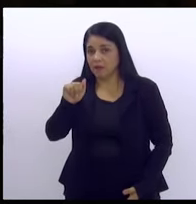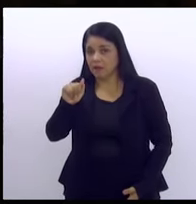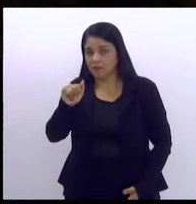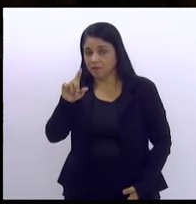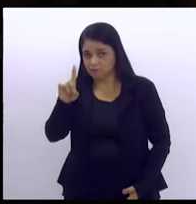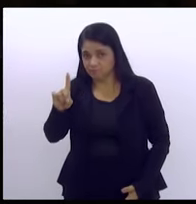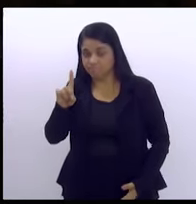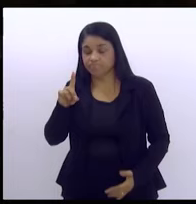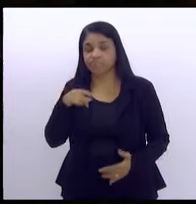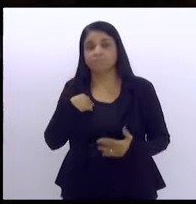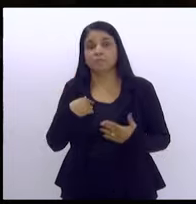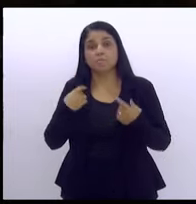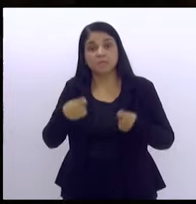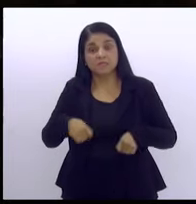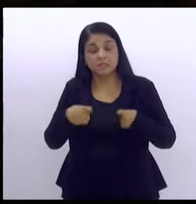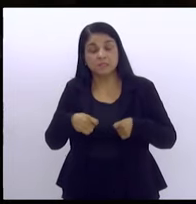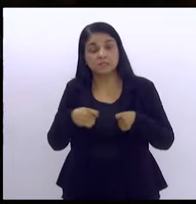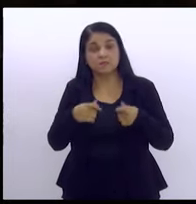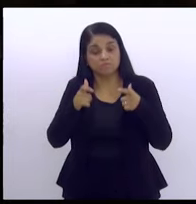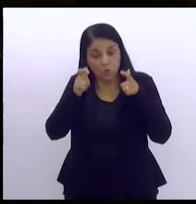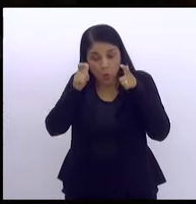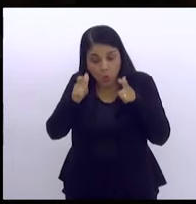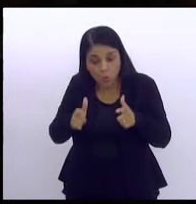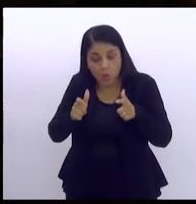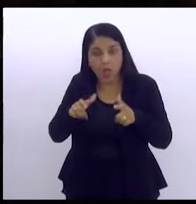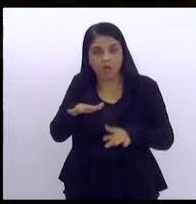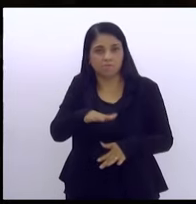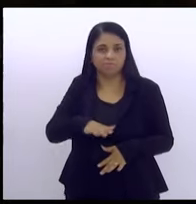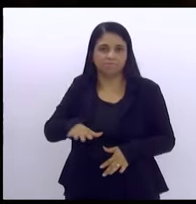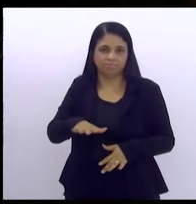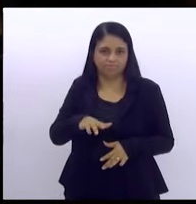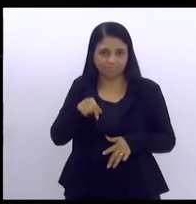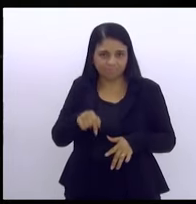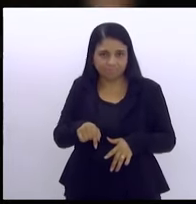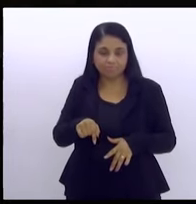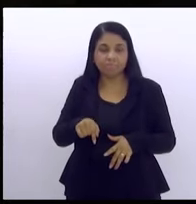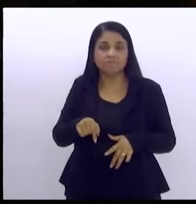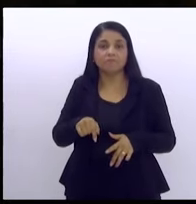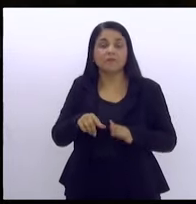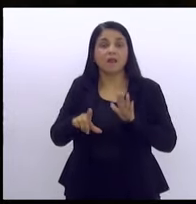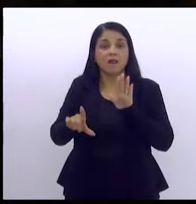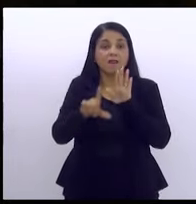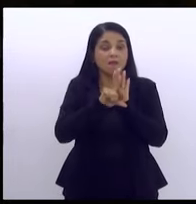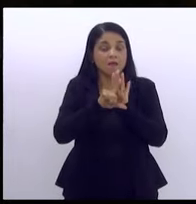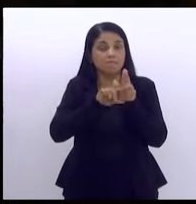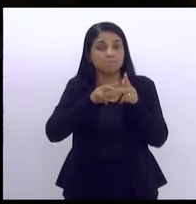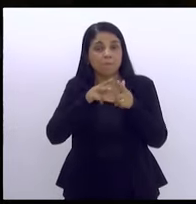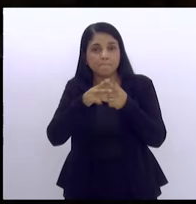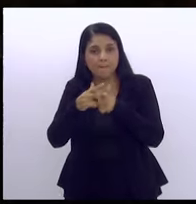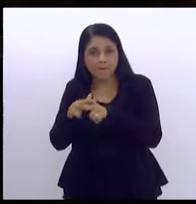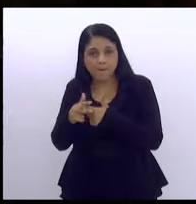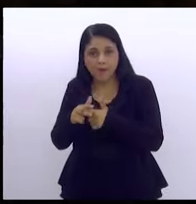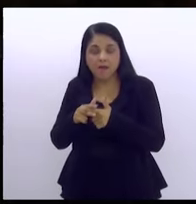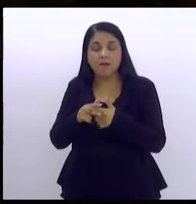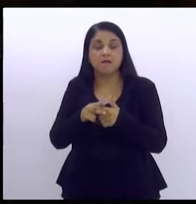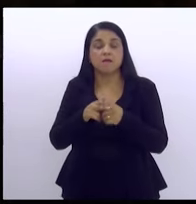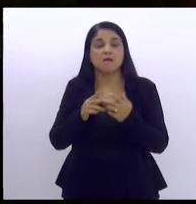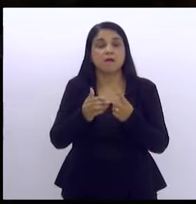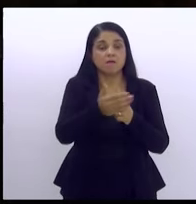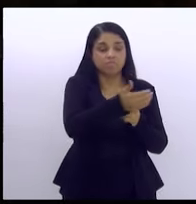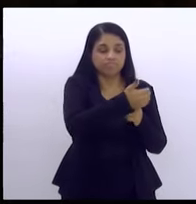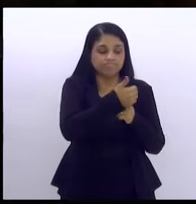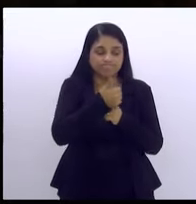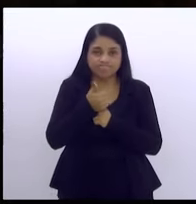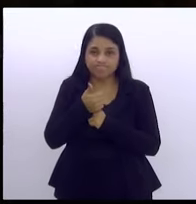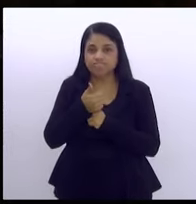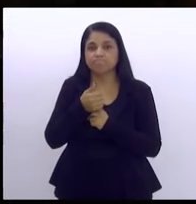Não é? Então, o que nós fizemos? Alteramos a lei, fazendo com que nela fosse acolhida a pessoa com deficiência, porque